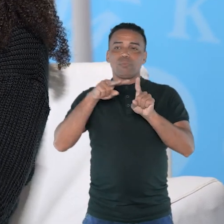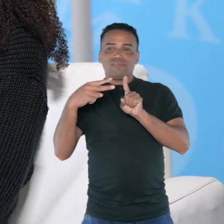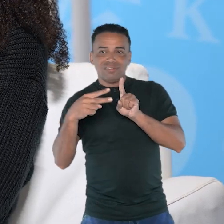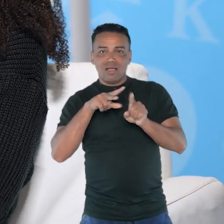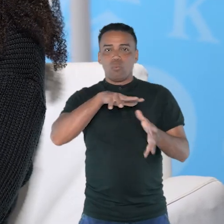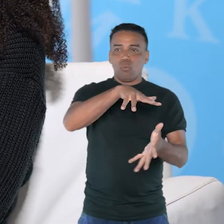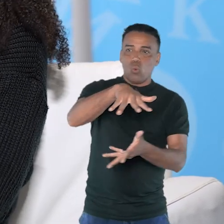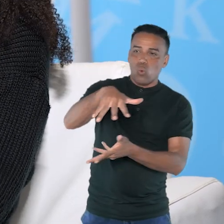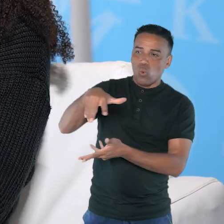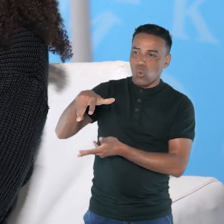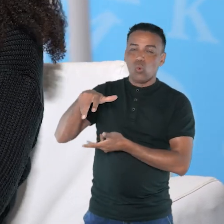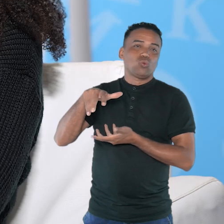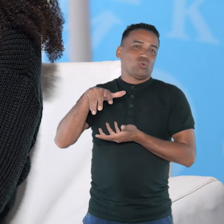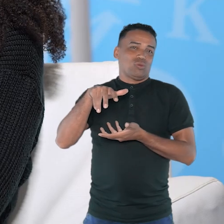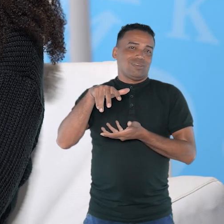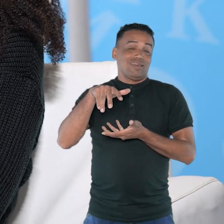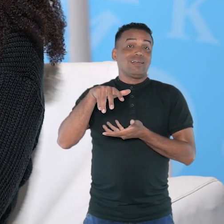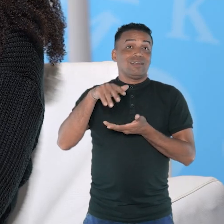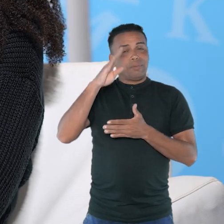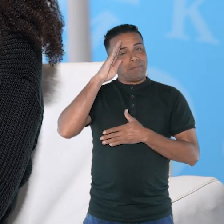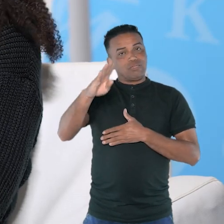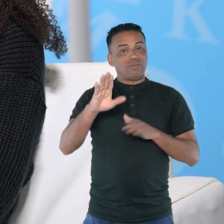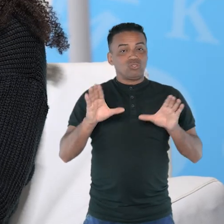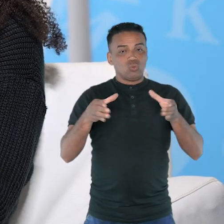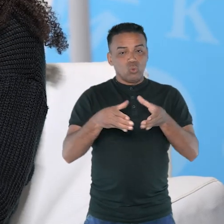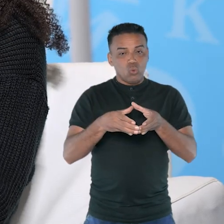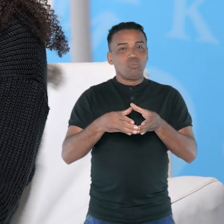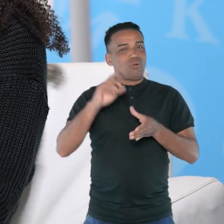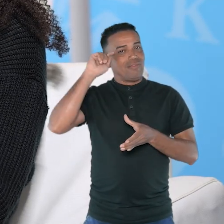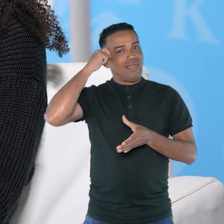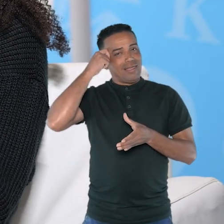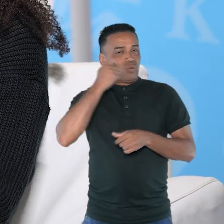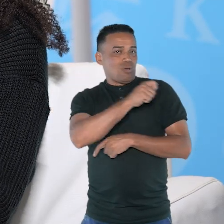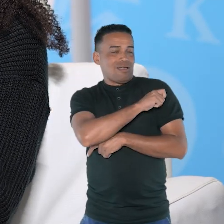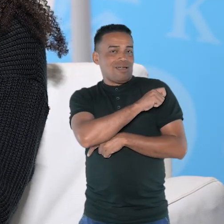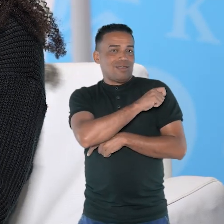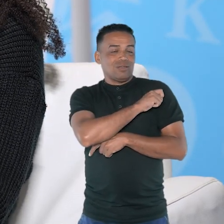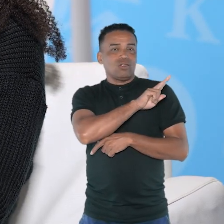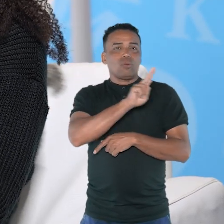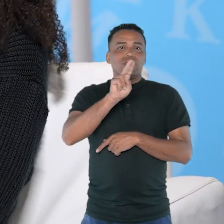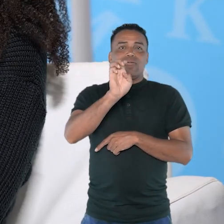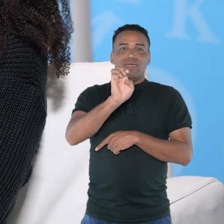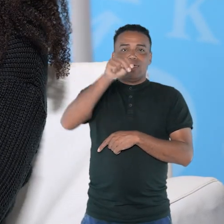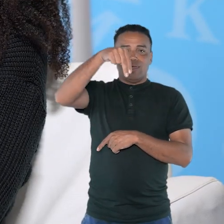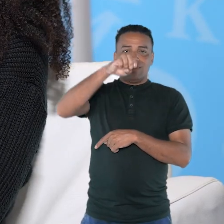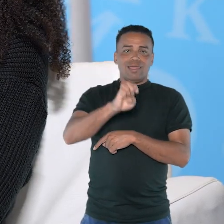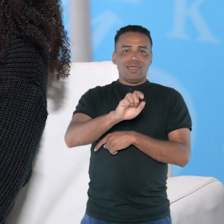criticidade, as pessoas que eu conheci, e especialmente esse coletivo de estudantes negros que chamava Enegrecer, que